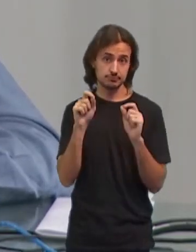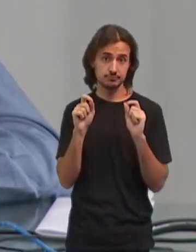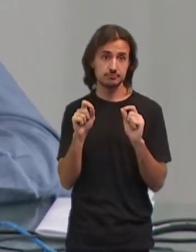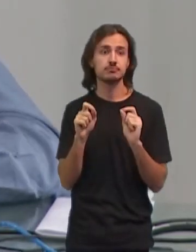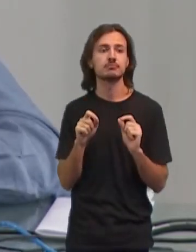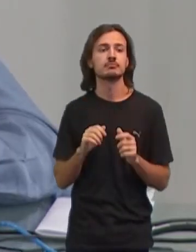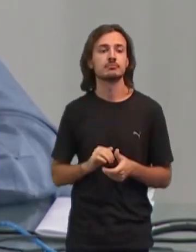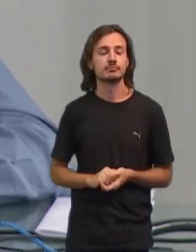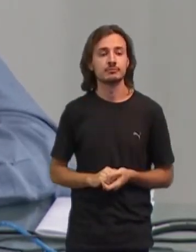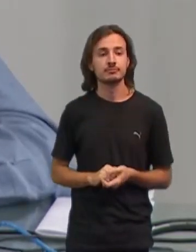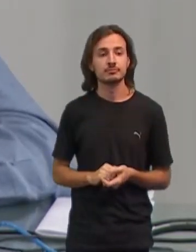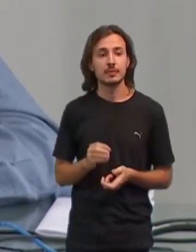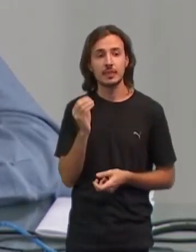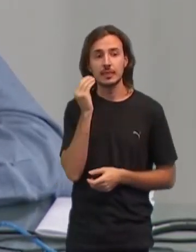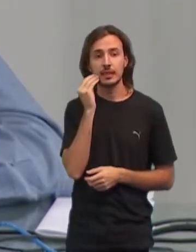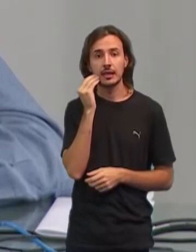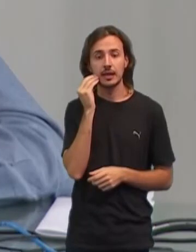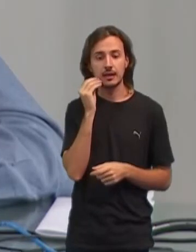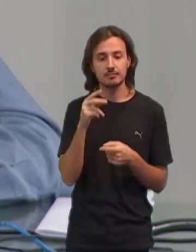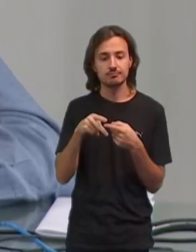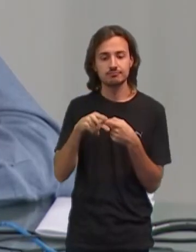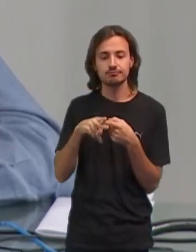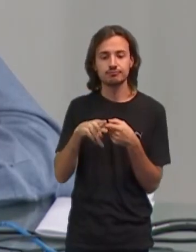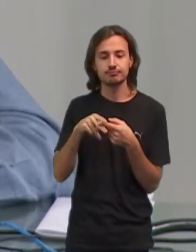uma readequação nos